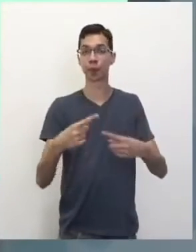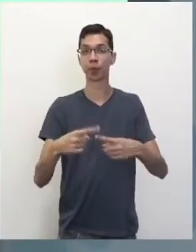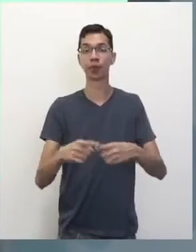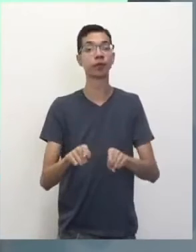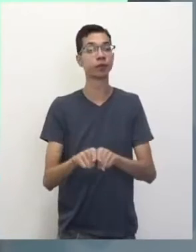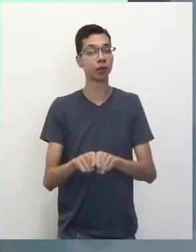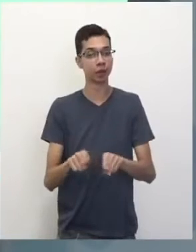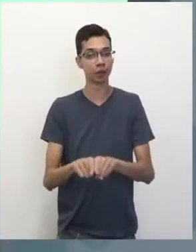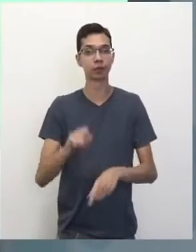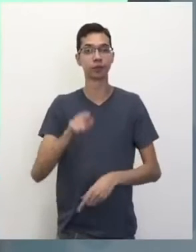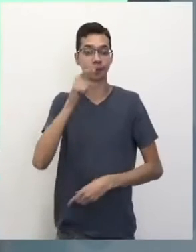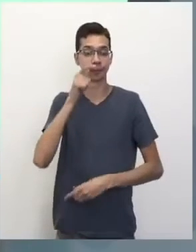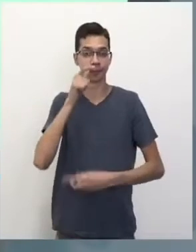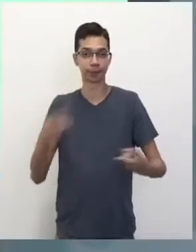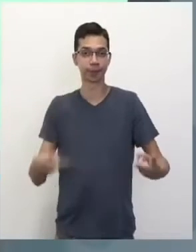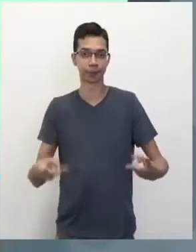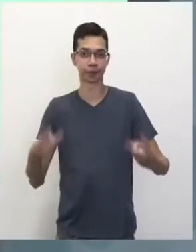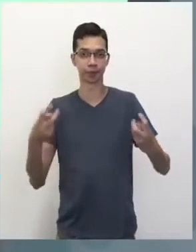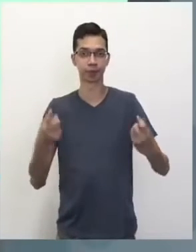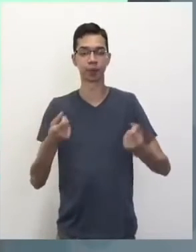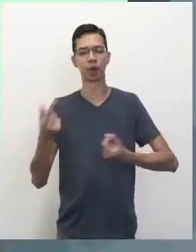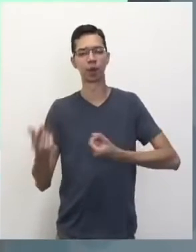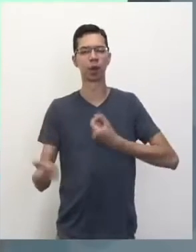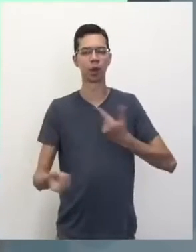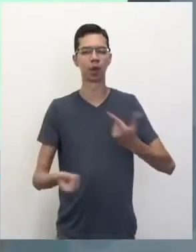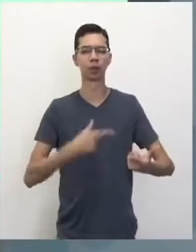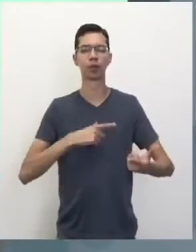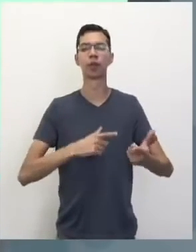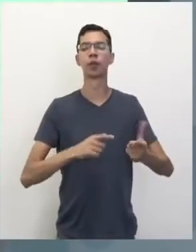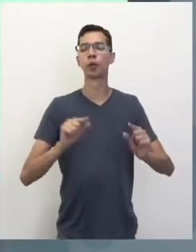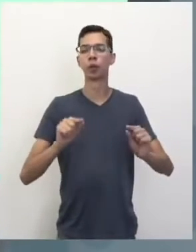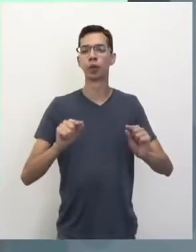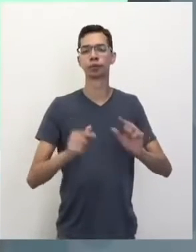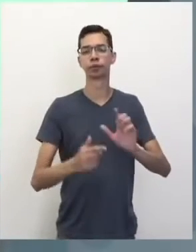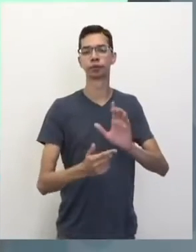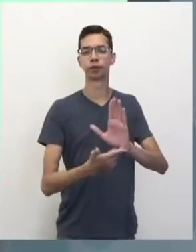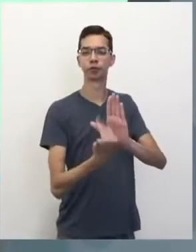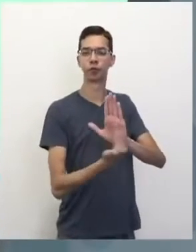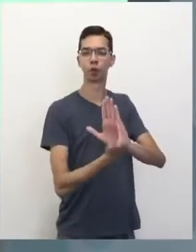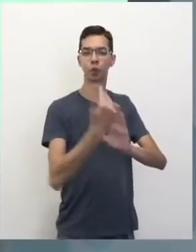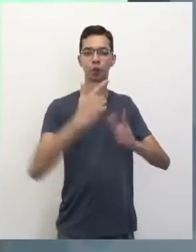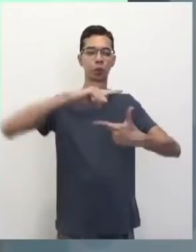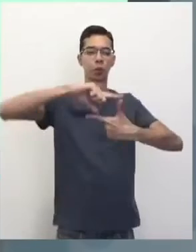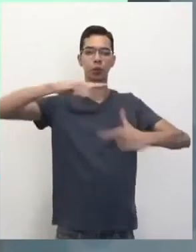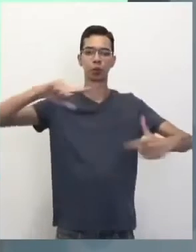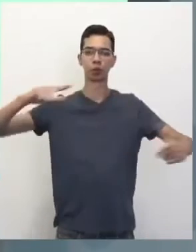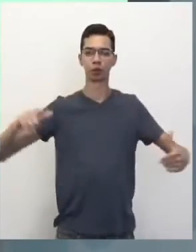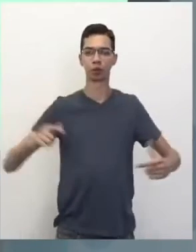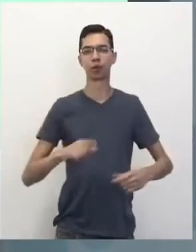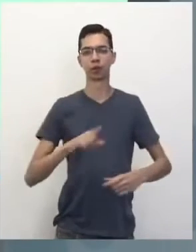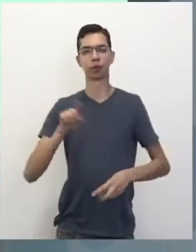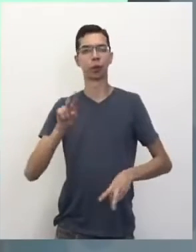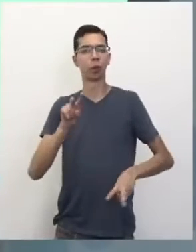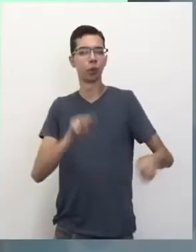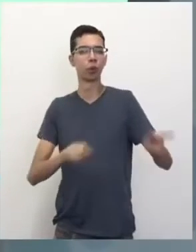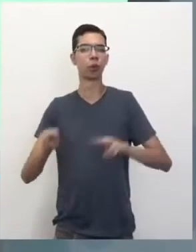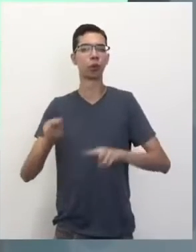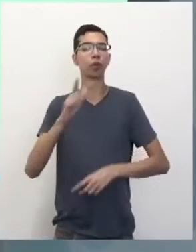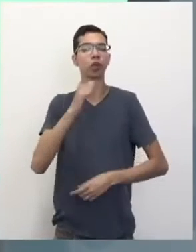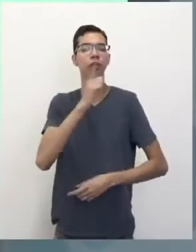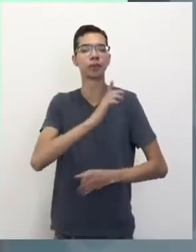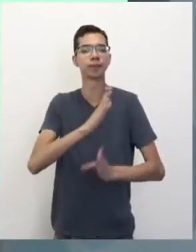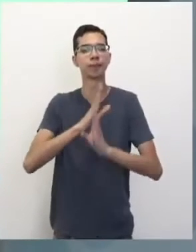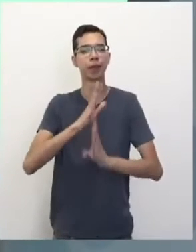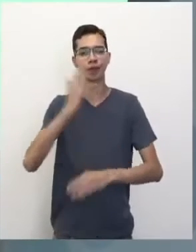vocês vão ver aí a classificação de algumas figuras, né? Algumas figuras planas, vocês, a partir dessa classificação, podem identificar.